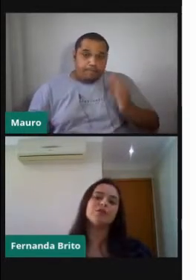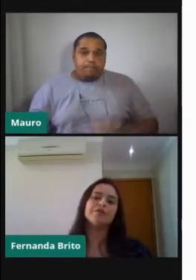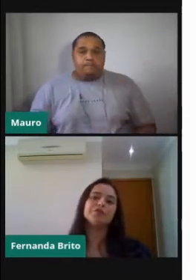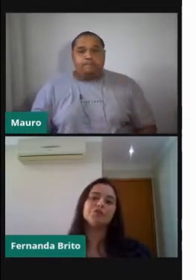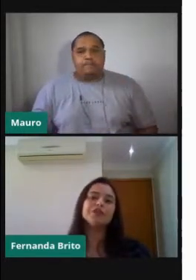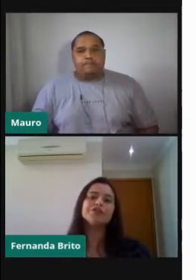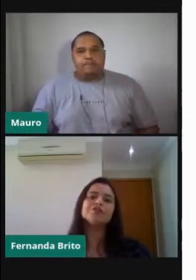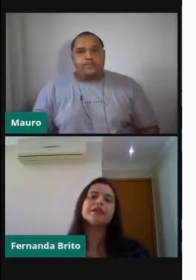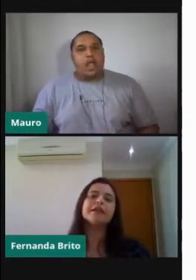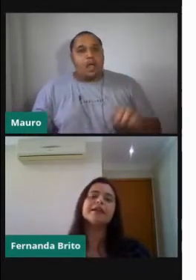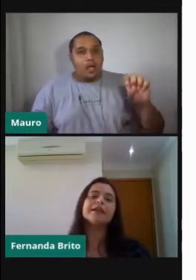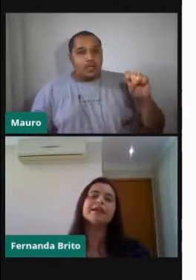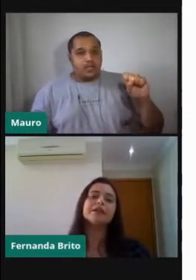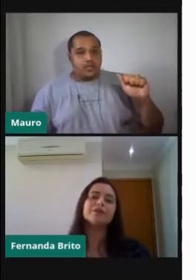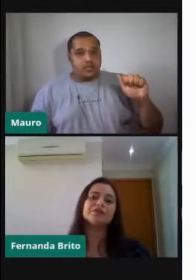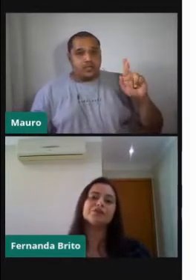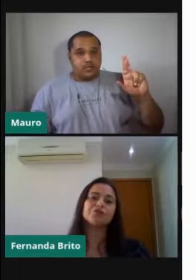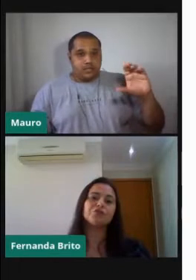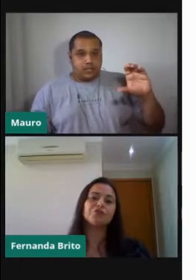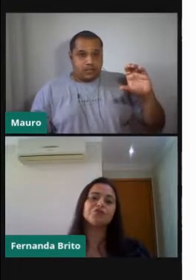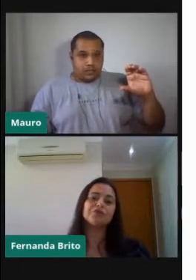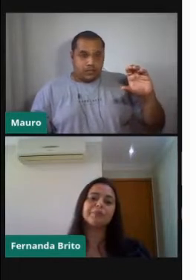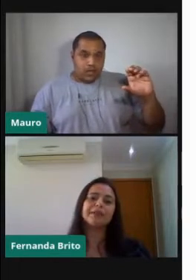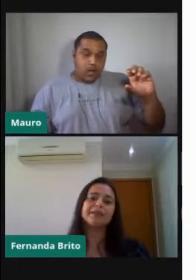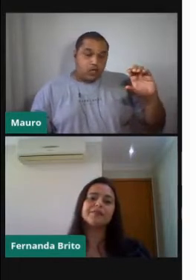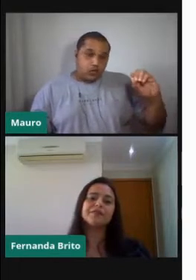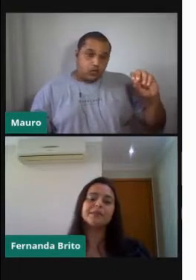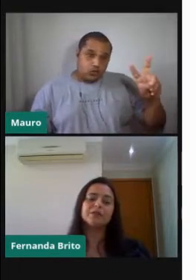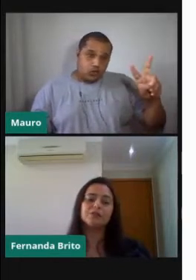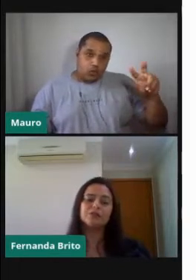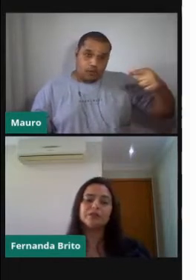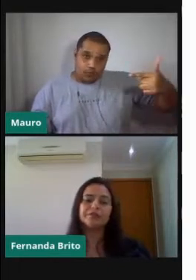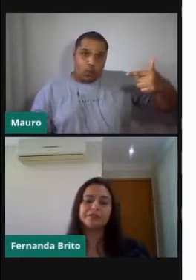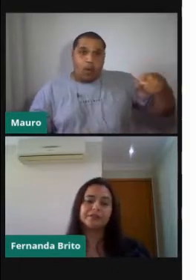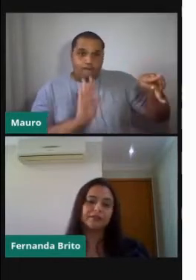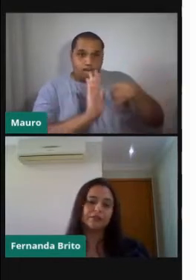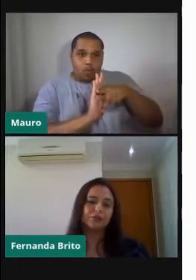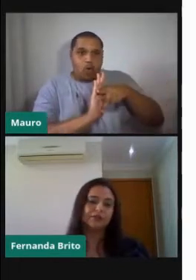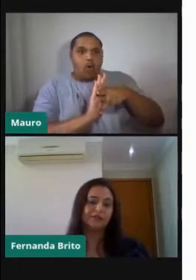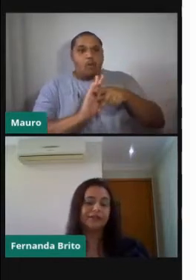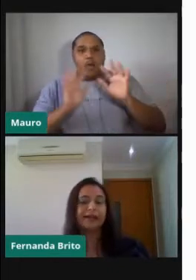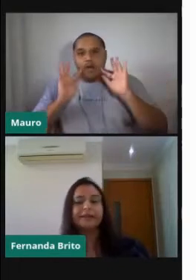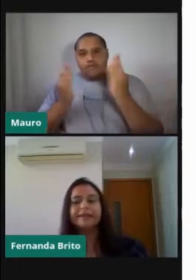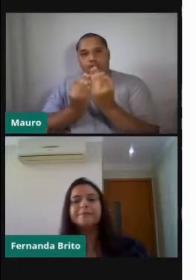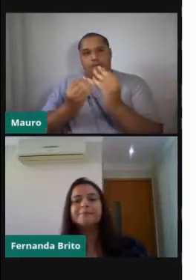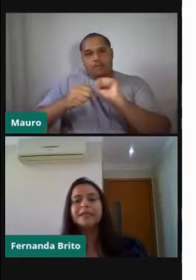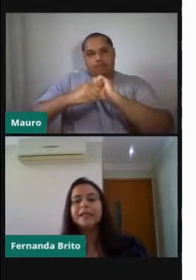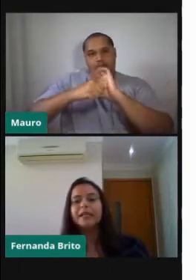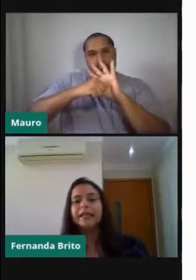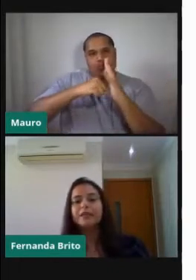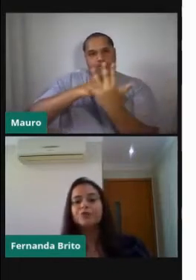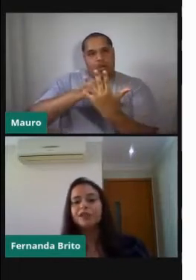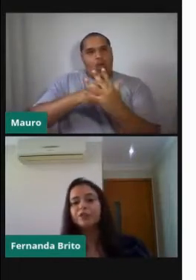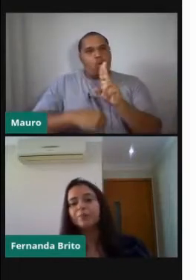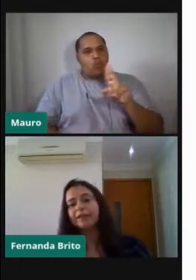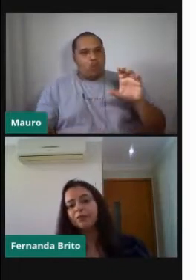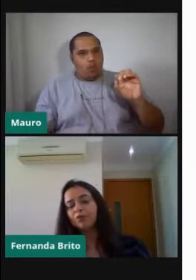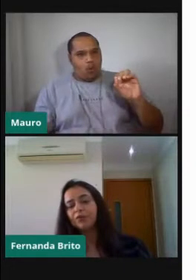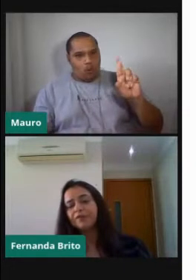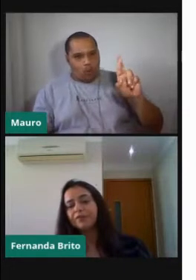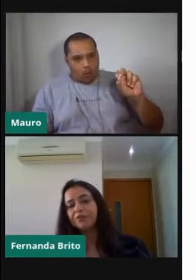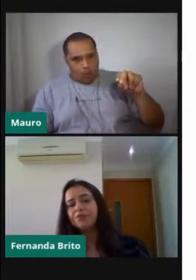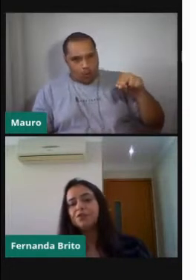o SARS-CoV-2, né, ele é um agente etiológico que pertence à família da Coronaviridae, né, do